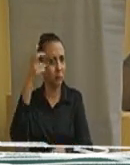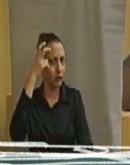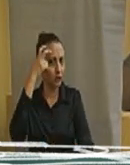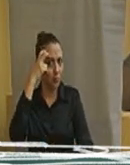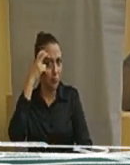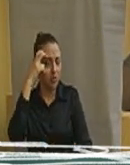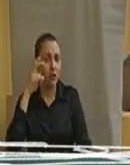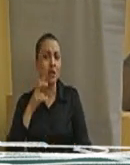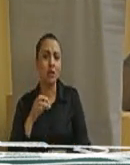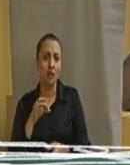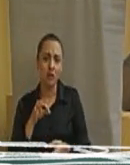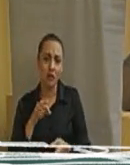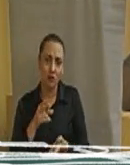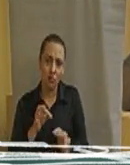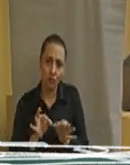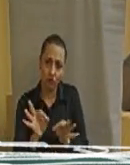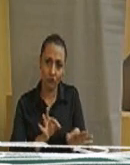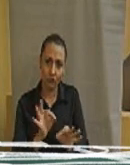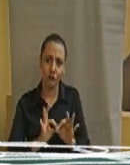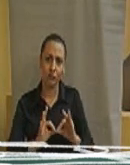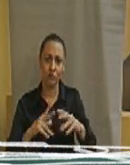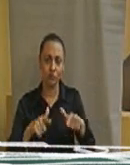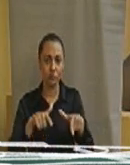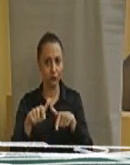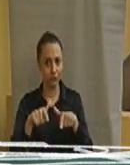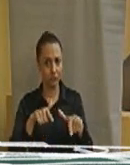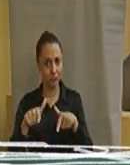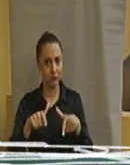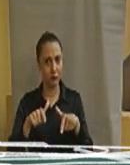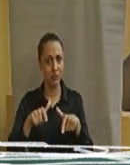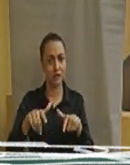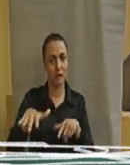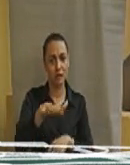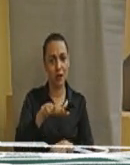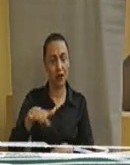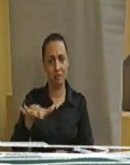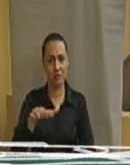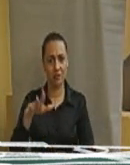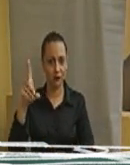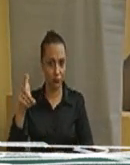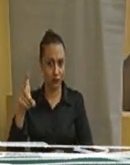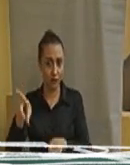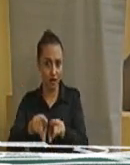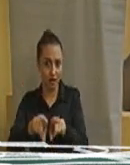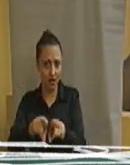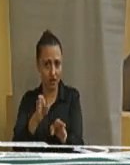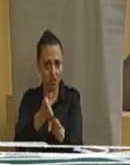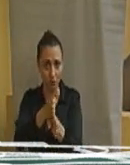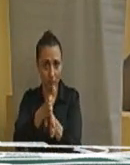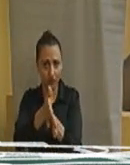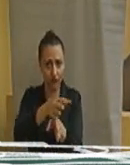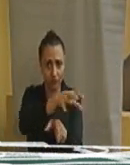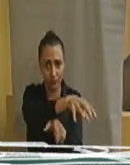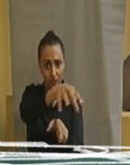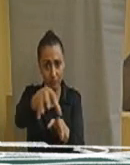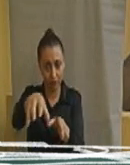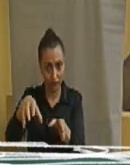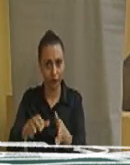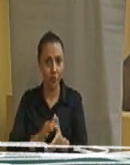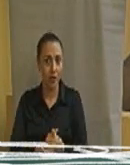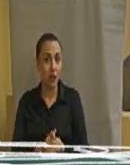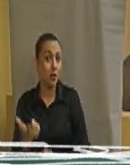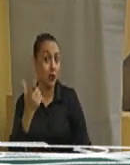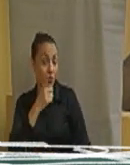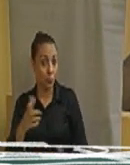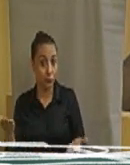suas ações, atendendo a região da Grande Dourados e da faixa de fronteira. E com a nossa conquista mais recente,